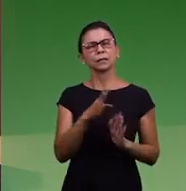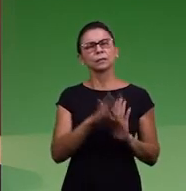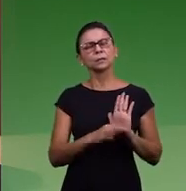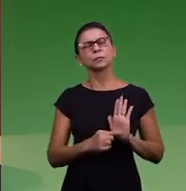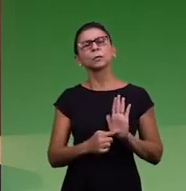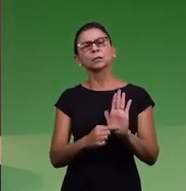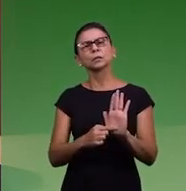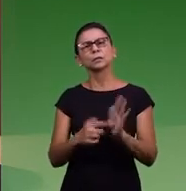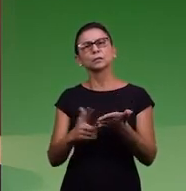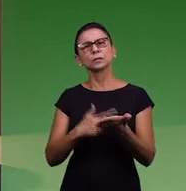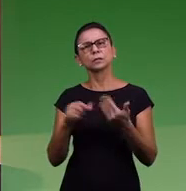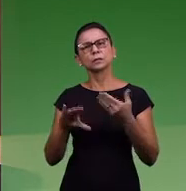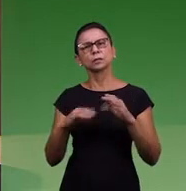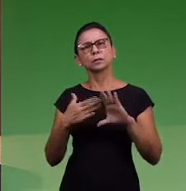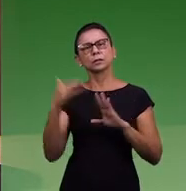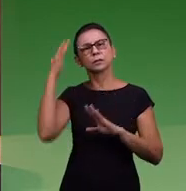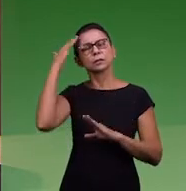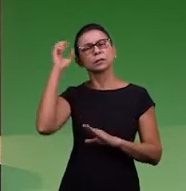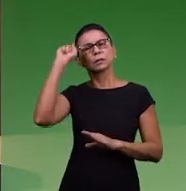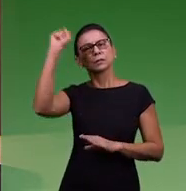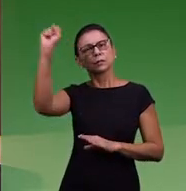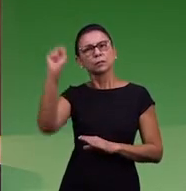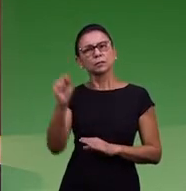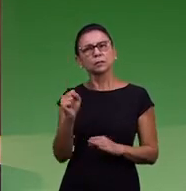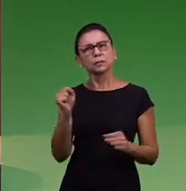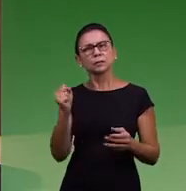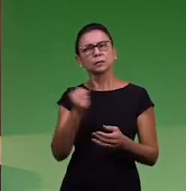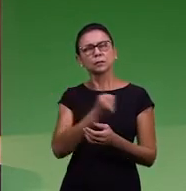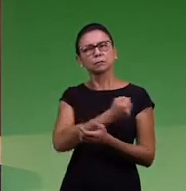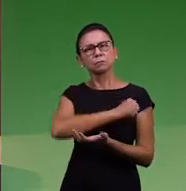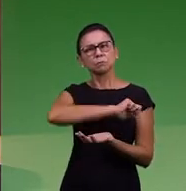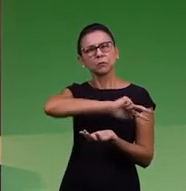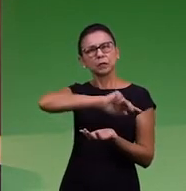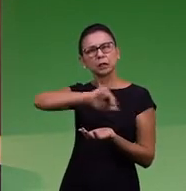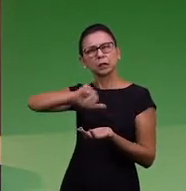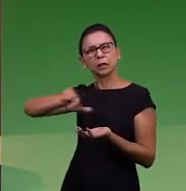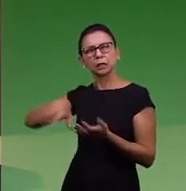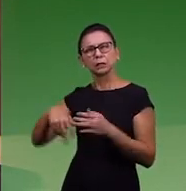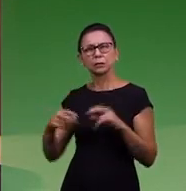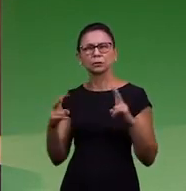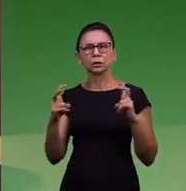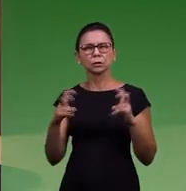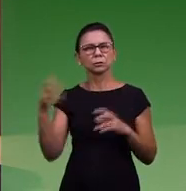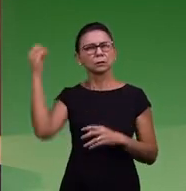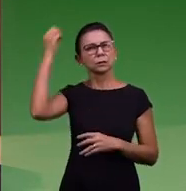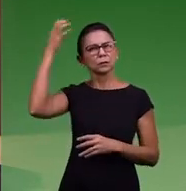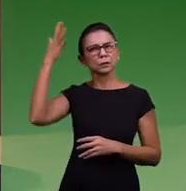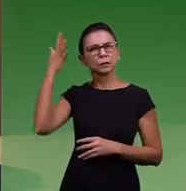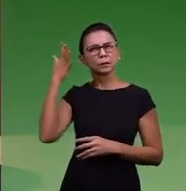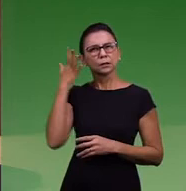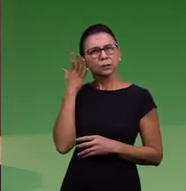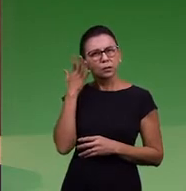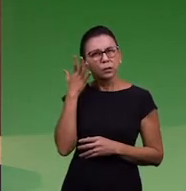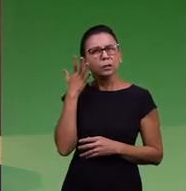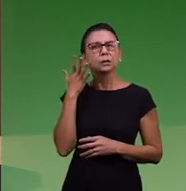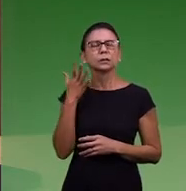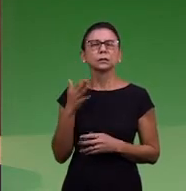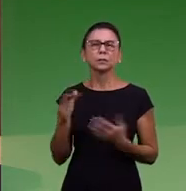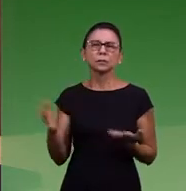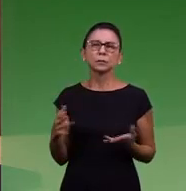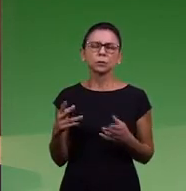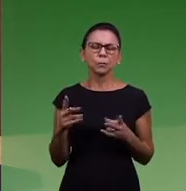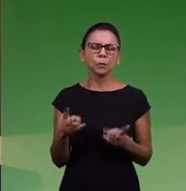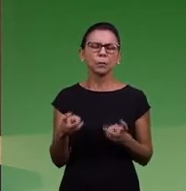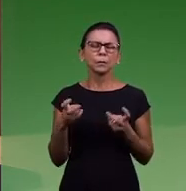seguinte: o livro de Cantares de Salomão é um livro que traz riquezas que não podem ser percebidas de maneira natural.